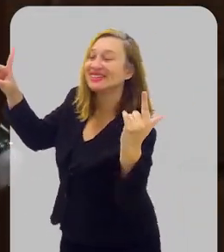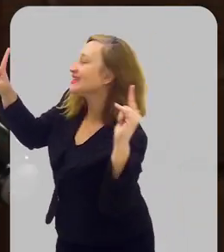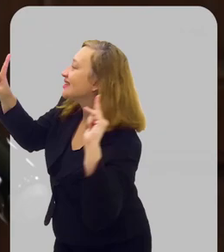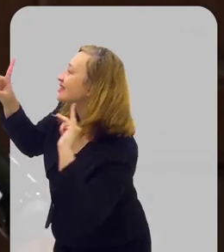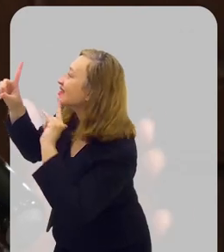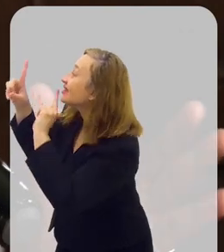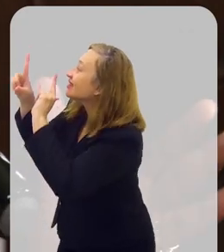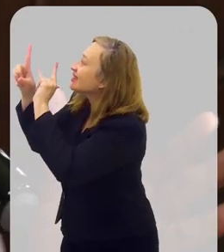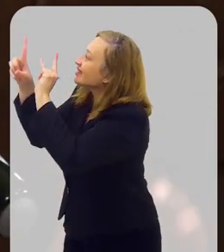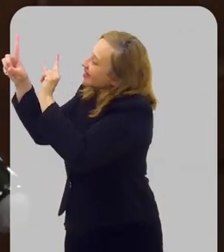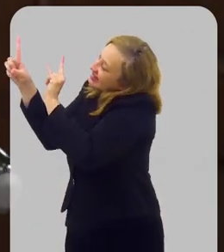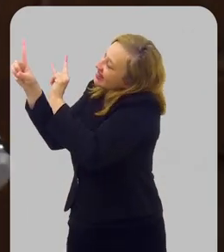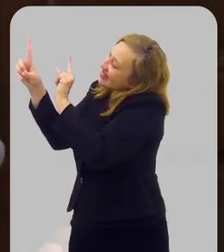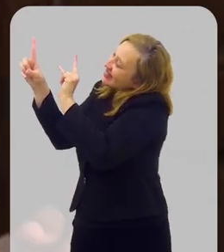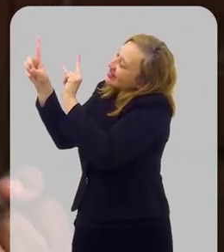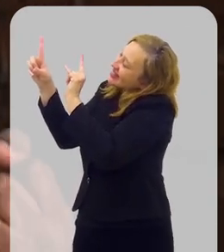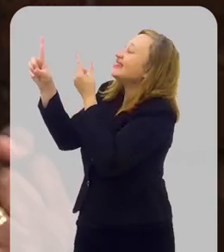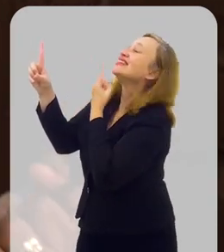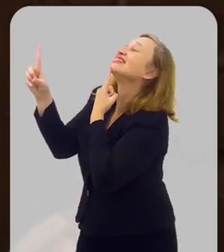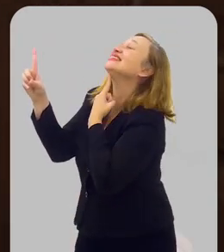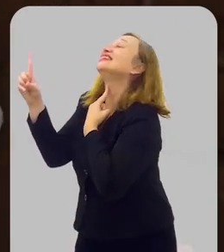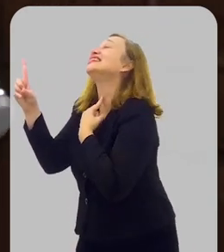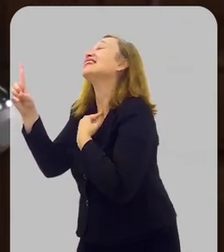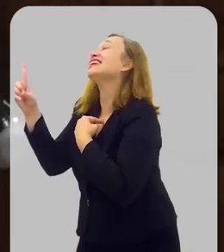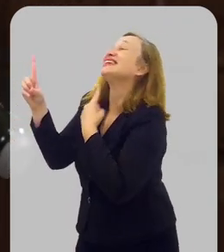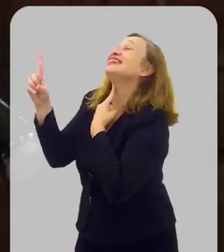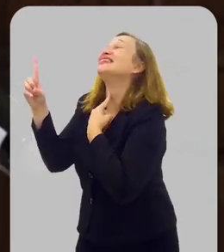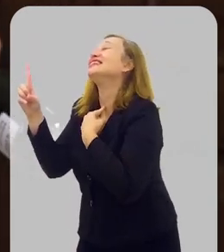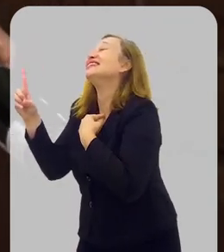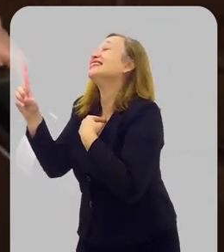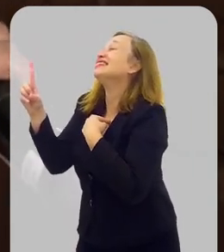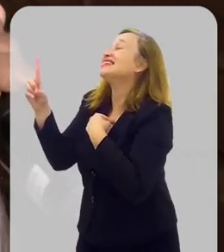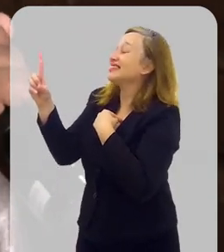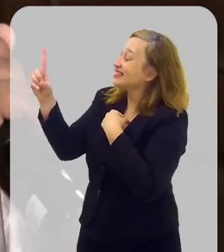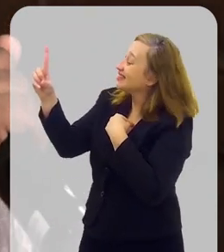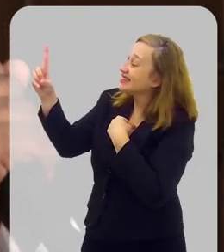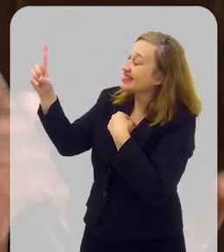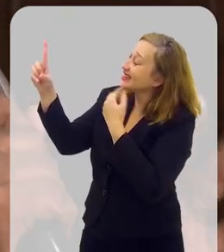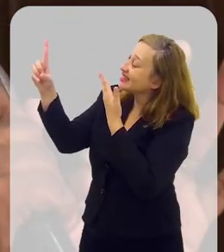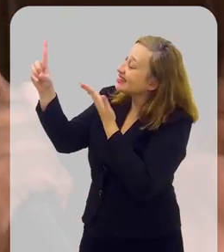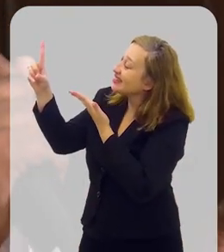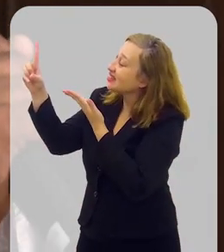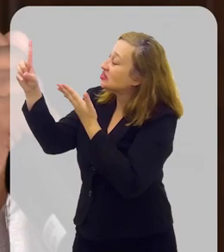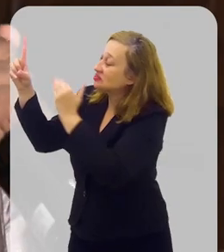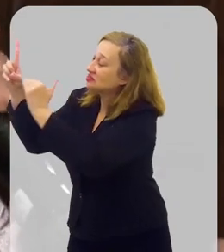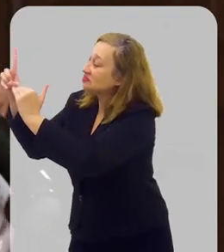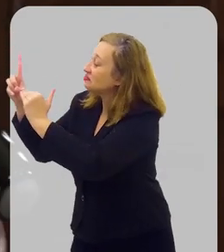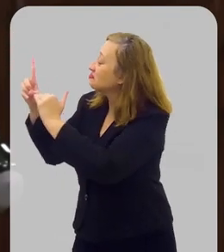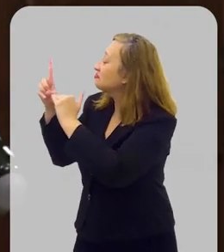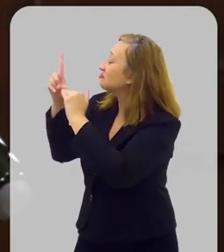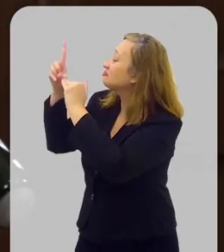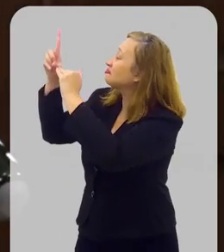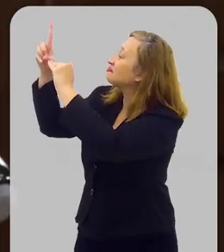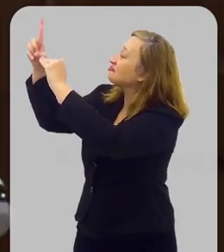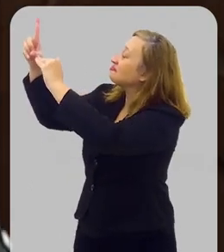amamos como eu te quero tu és